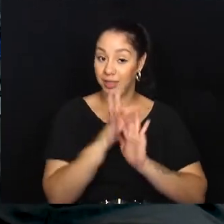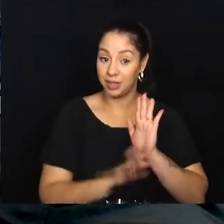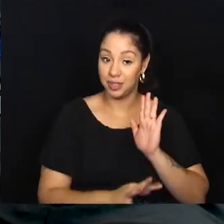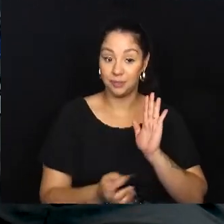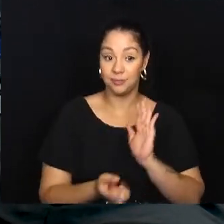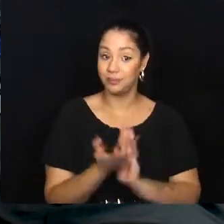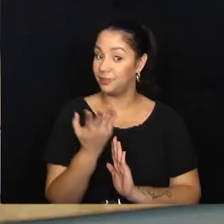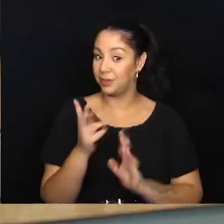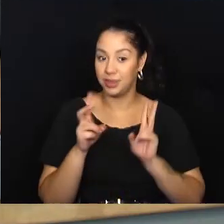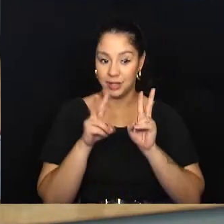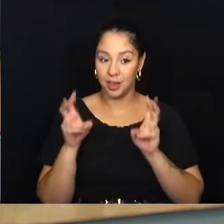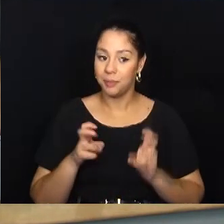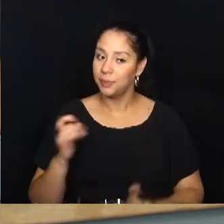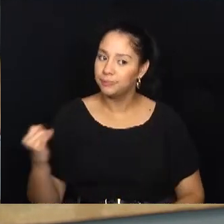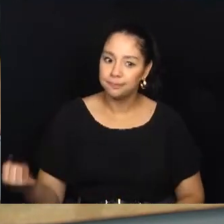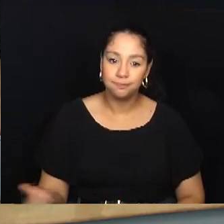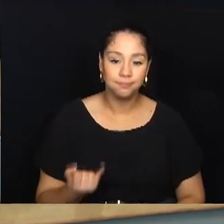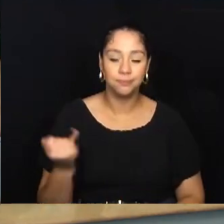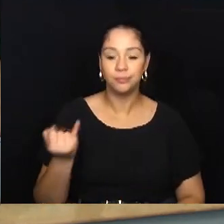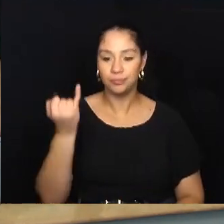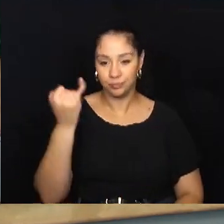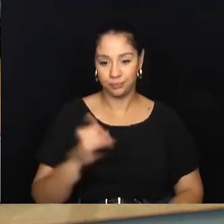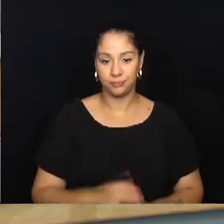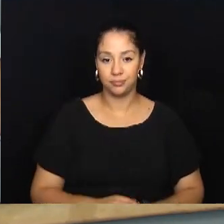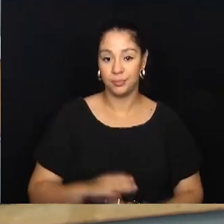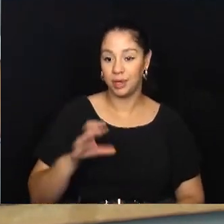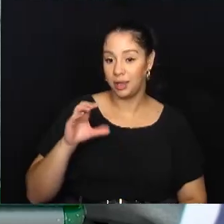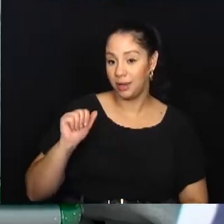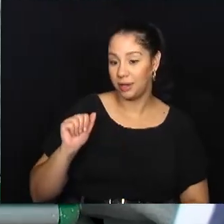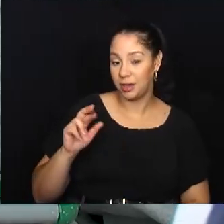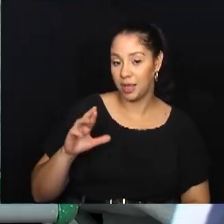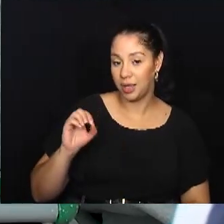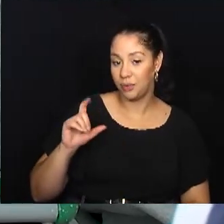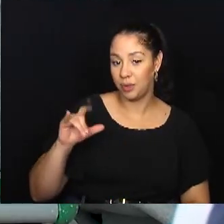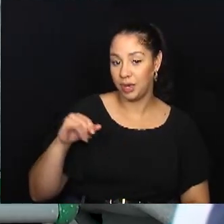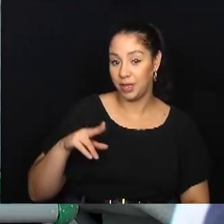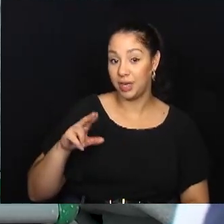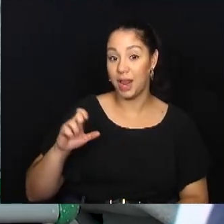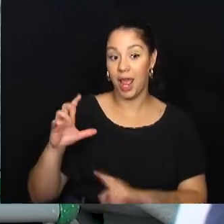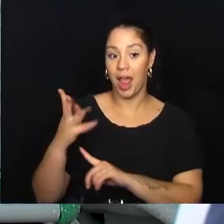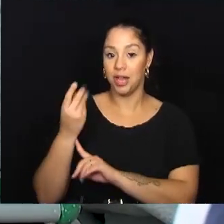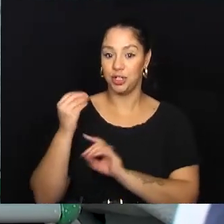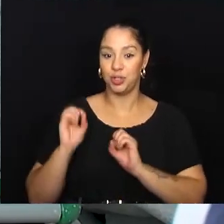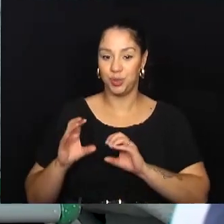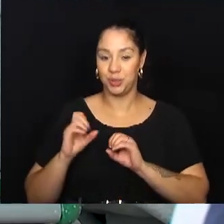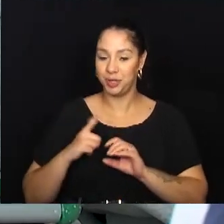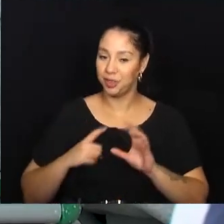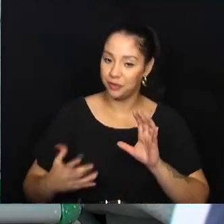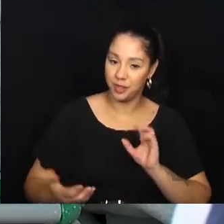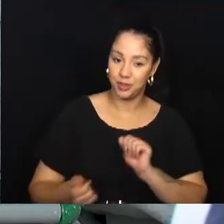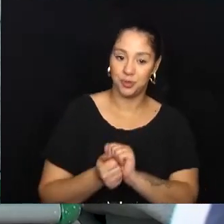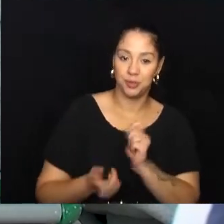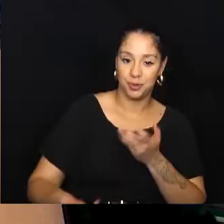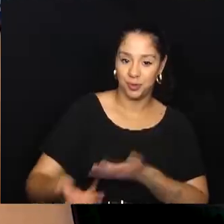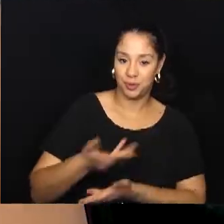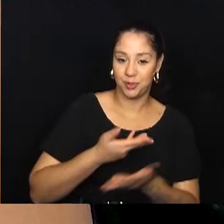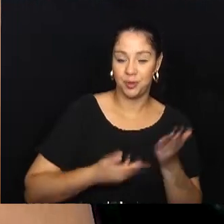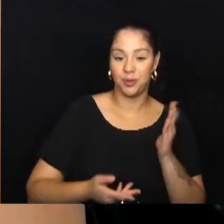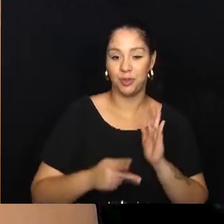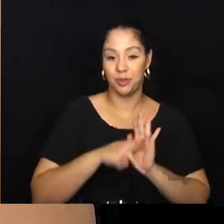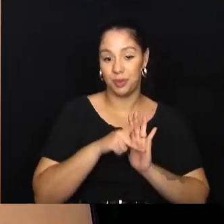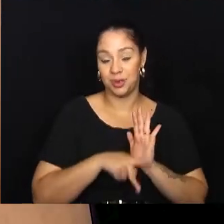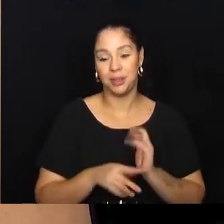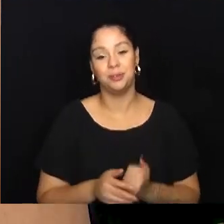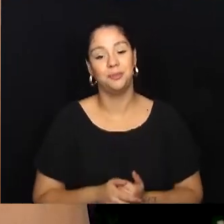jovens produzem textos sobre temas importantes. A Carolina é arte educadora, se envolveu no projeto.